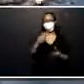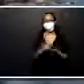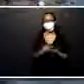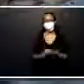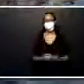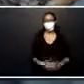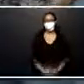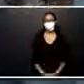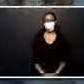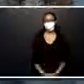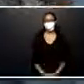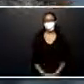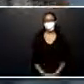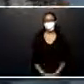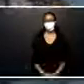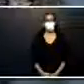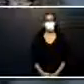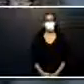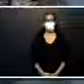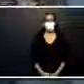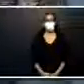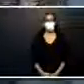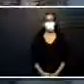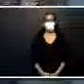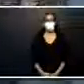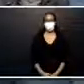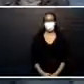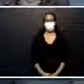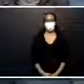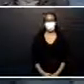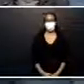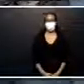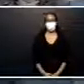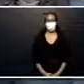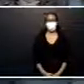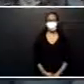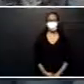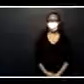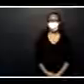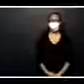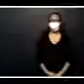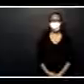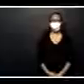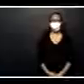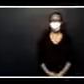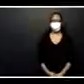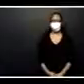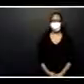É muito rápido?